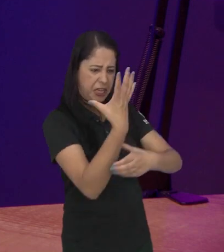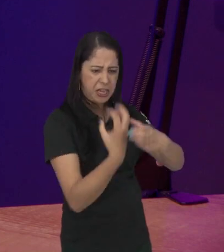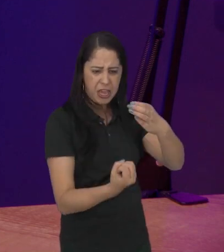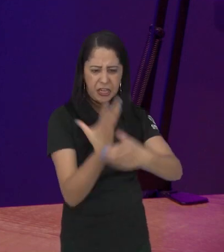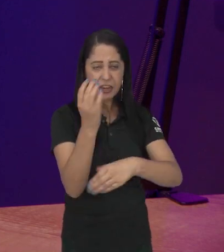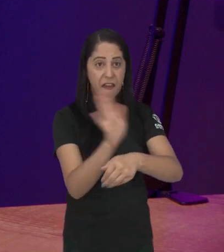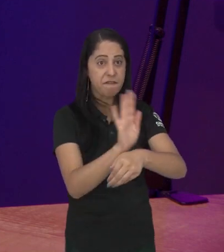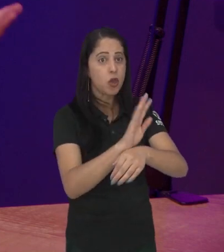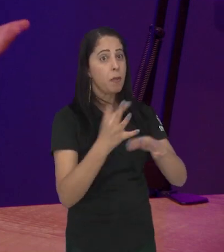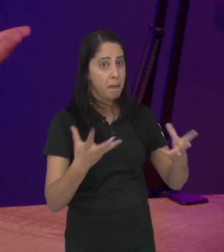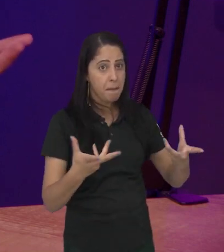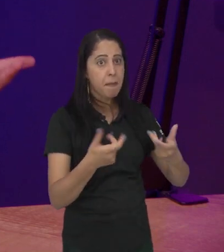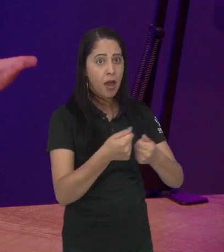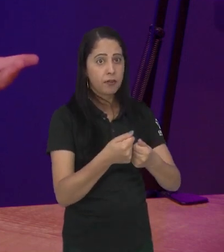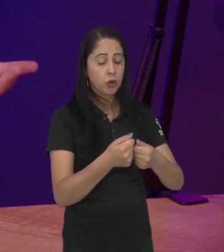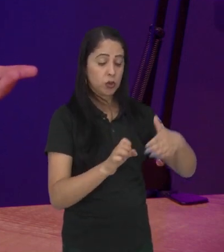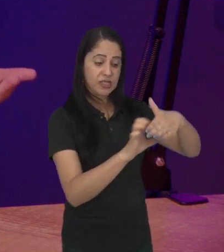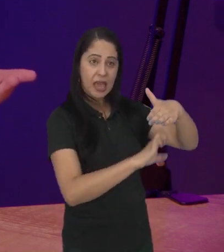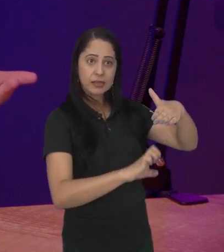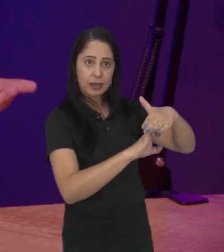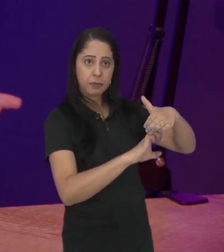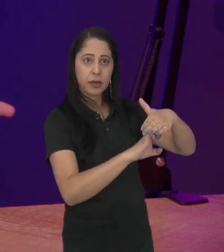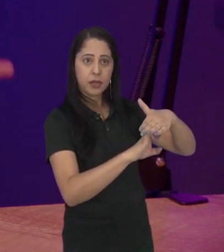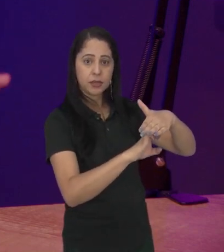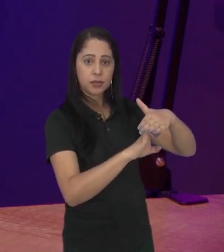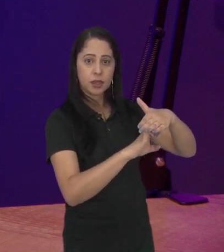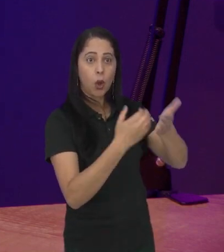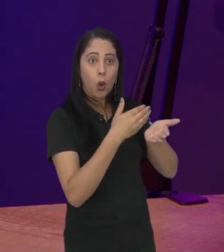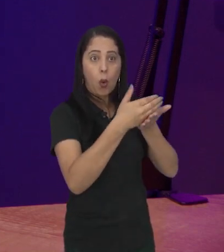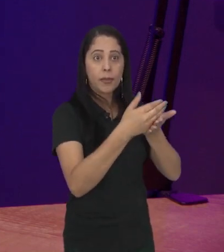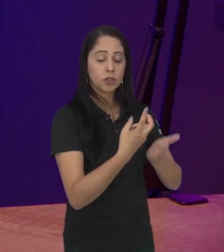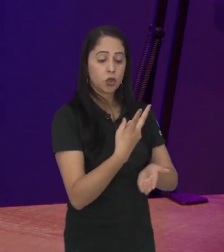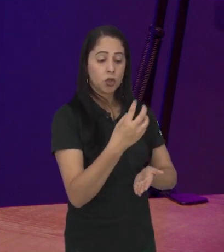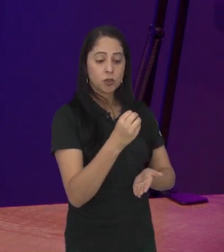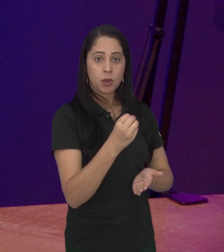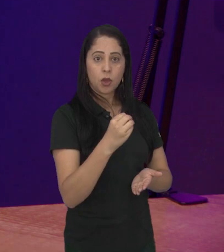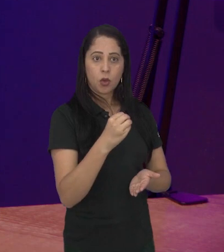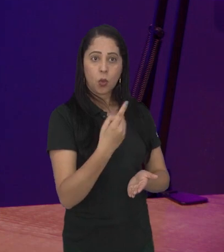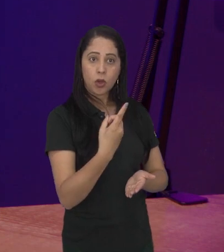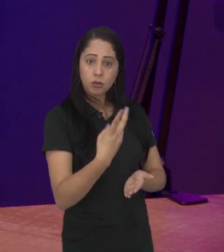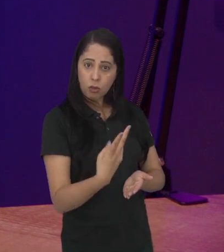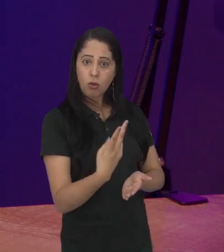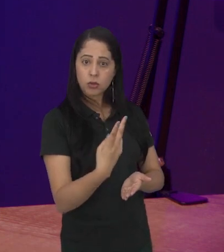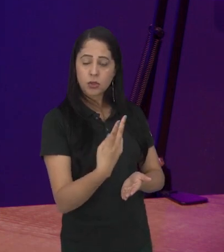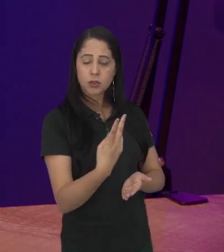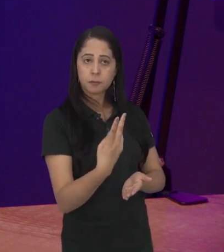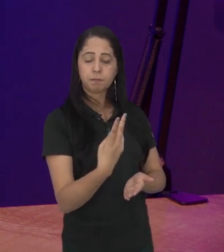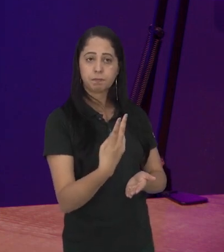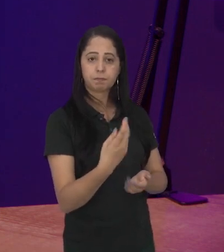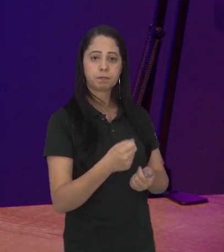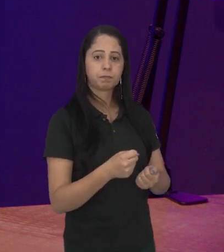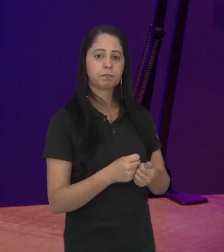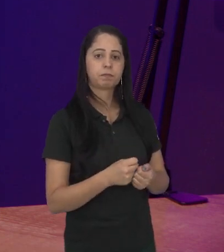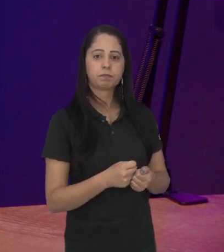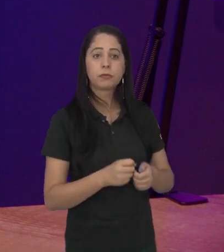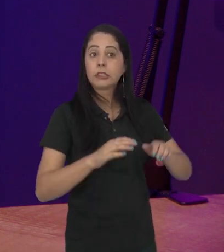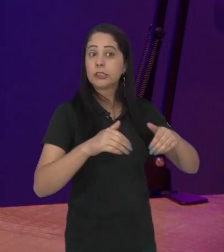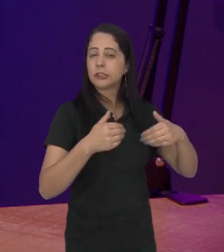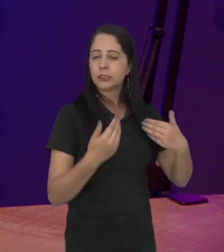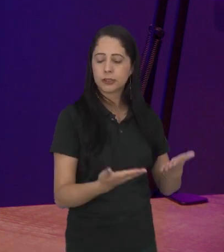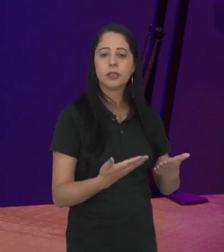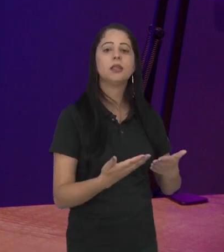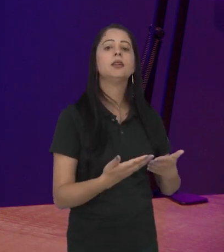atenção. E essa produtora, Samuel, ela foi criada em 2012. Deixa eu até confirmar aqui. É bem recente, 2012